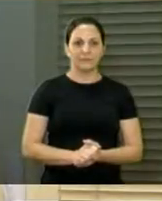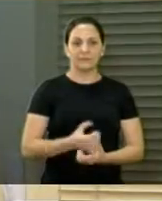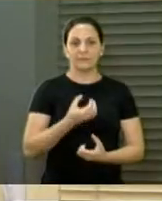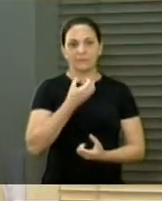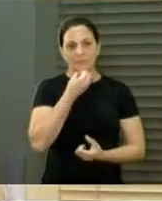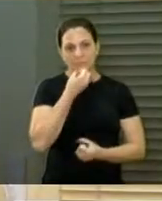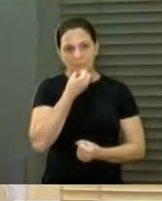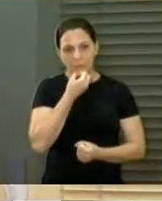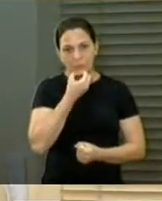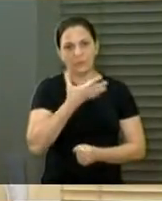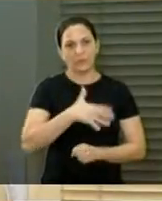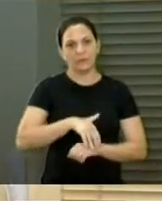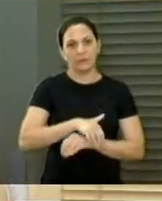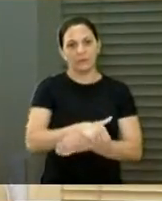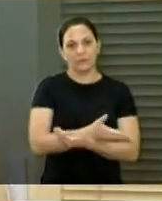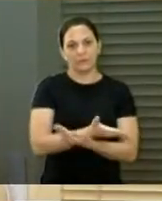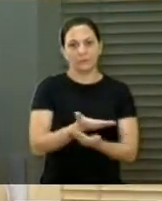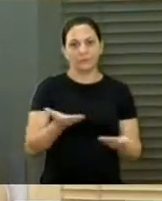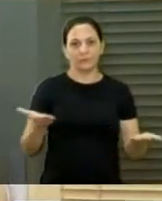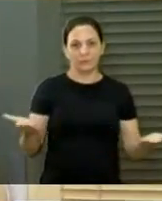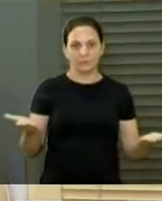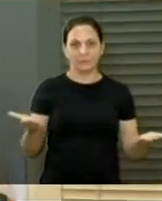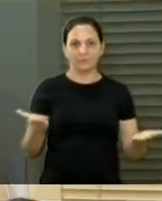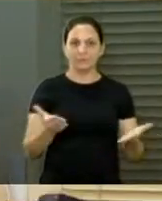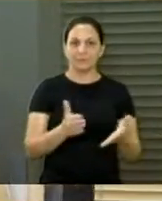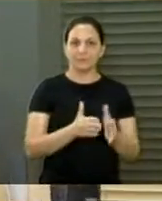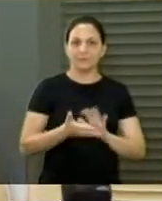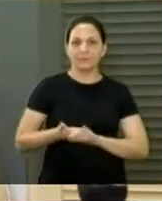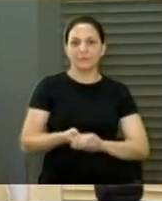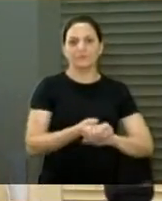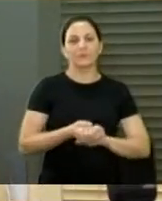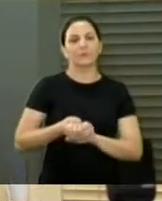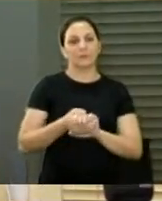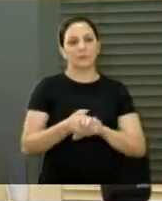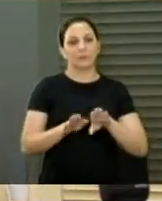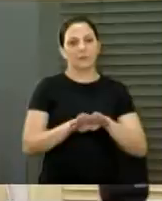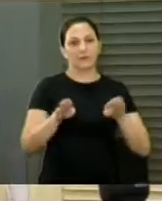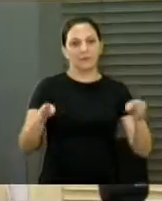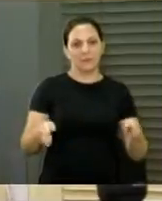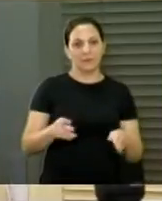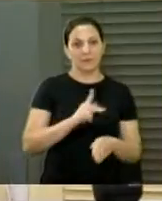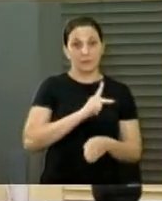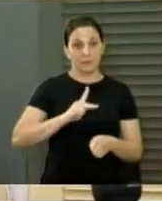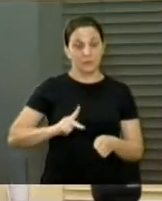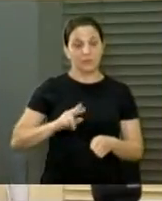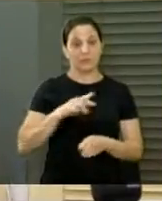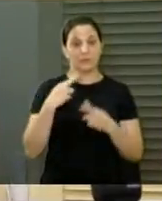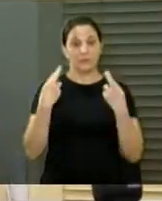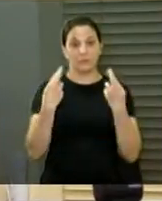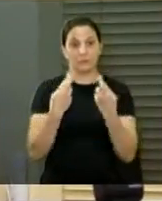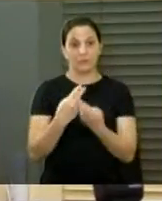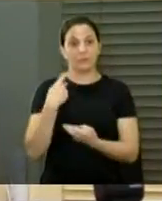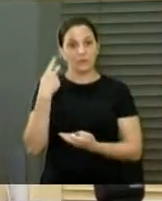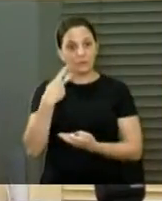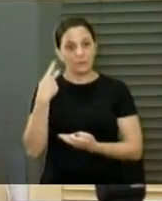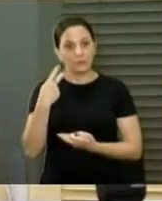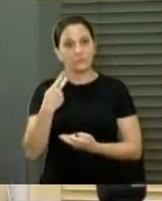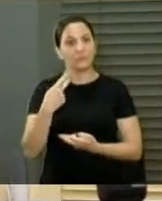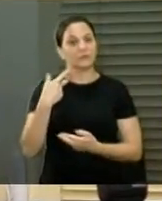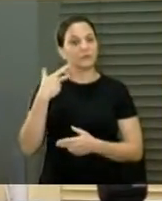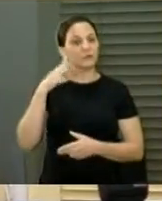Boa noite a todos. Cumprimento a mesa que preside essa sessão, vereadores, servidores desta